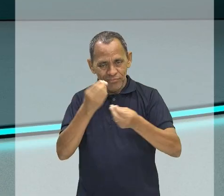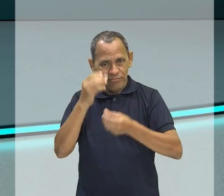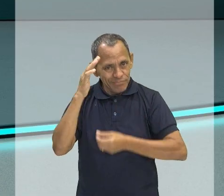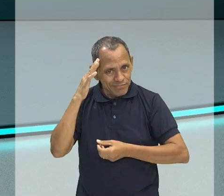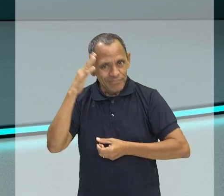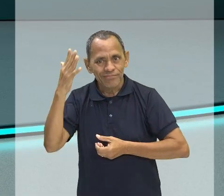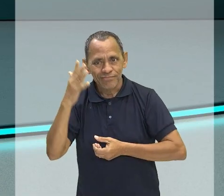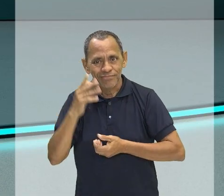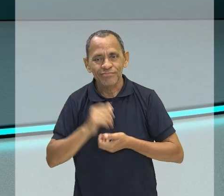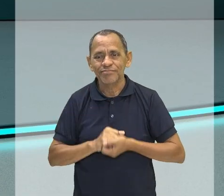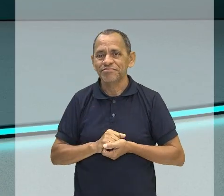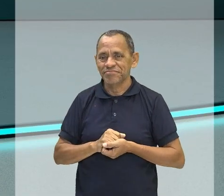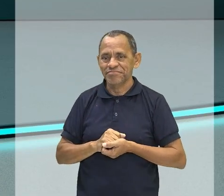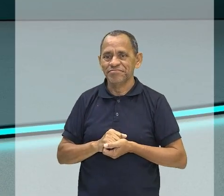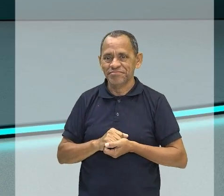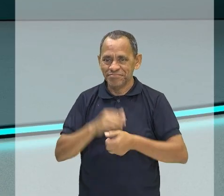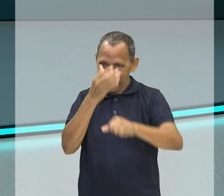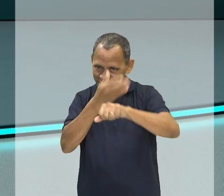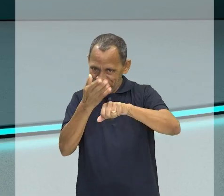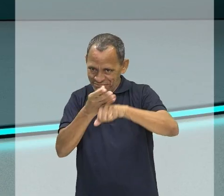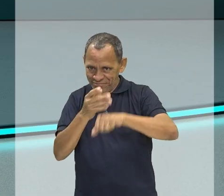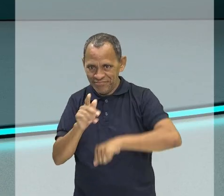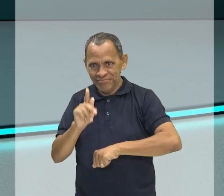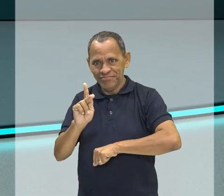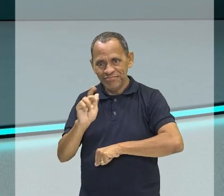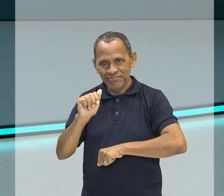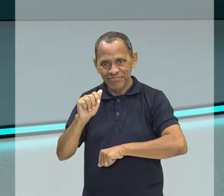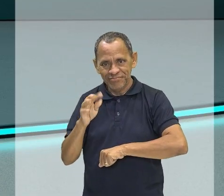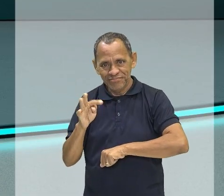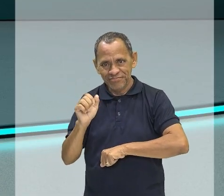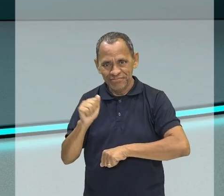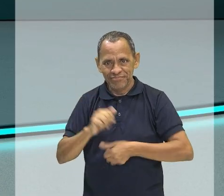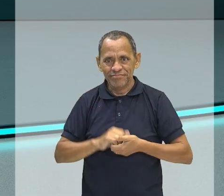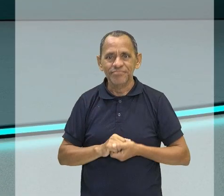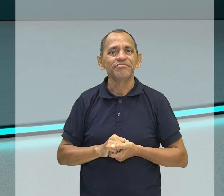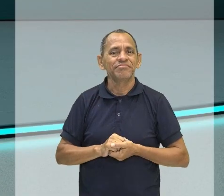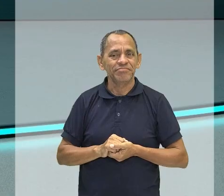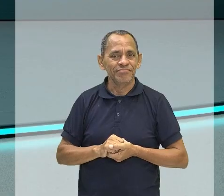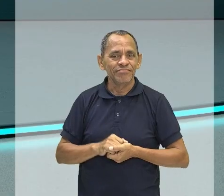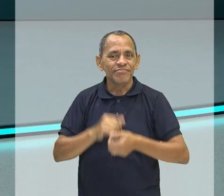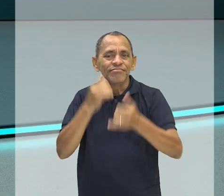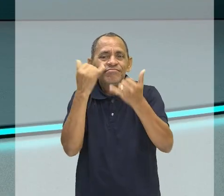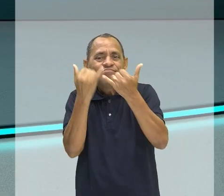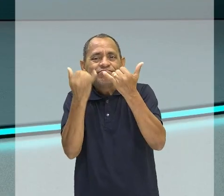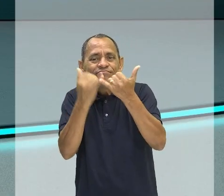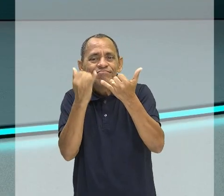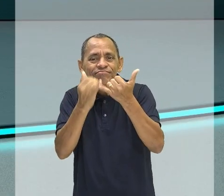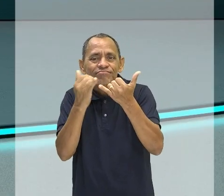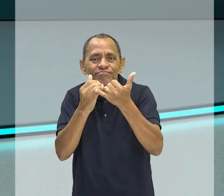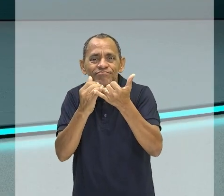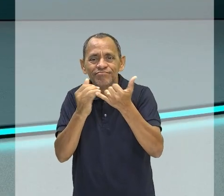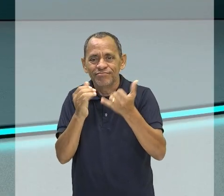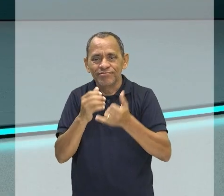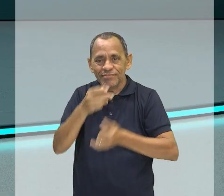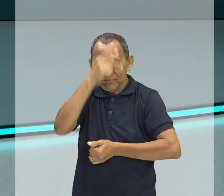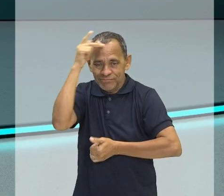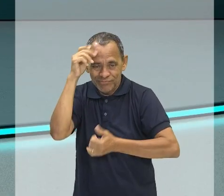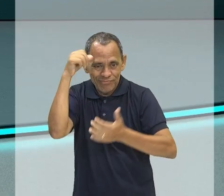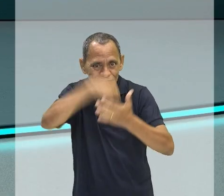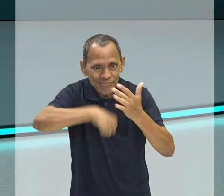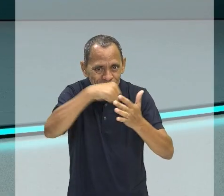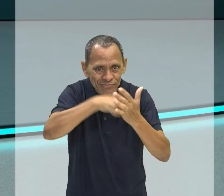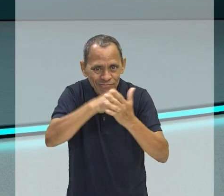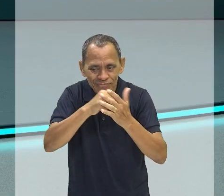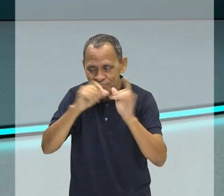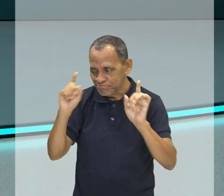kata? Então, realmente, eles estavam meio que numa luta imaginária, lutando aí contra os seus adversários. São